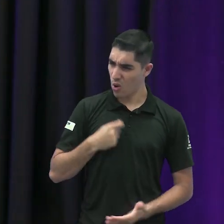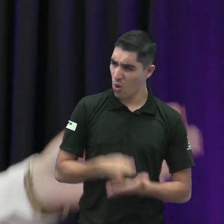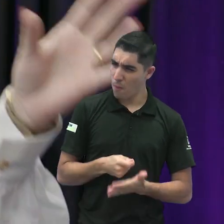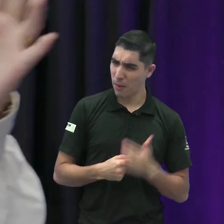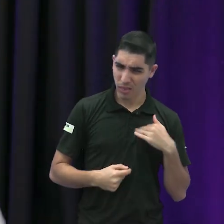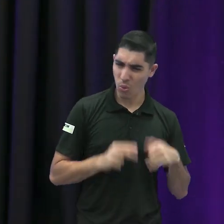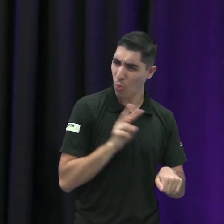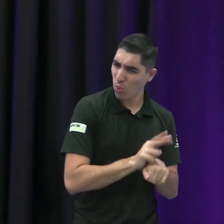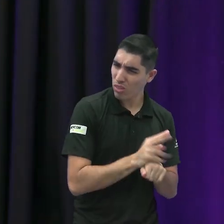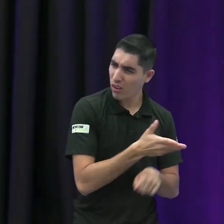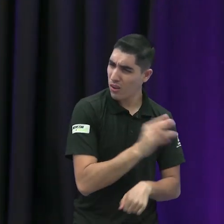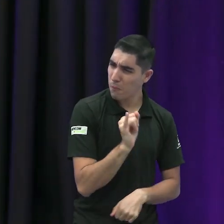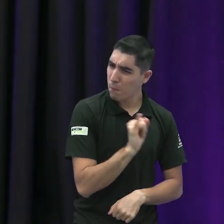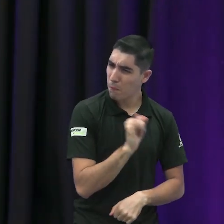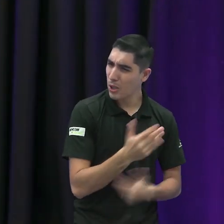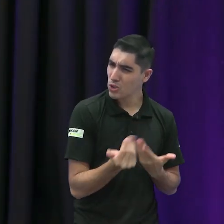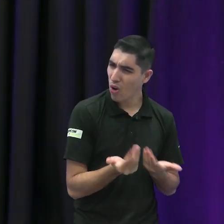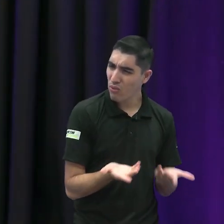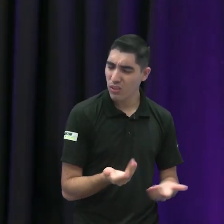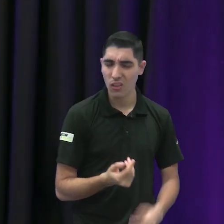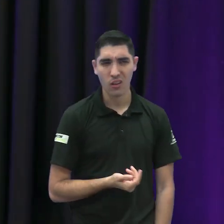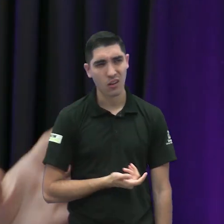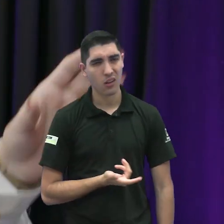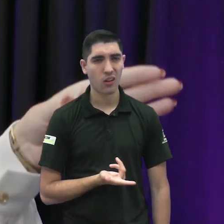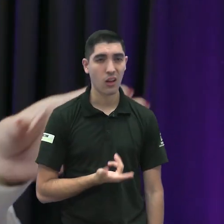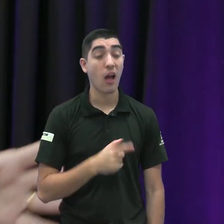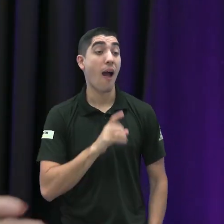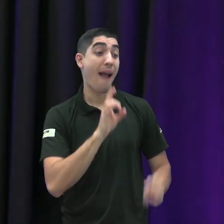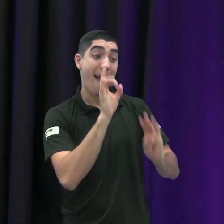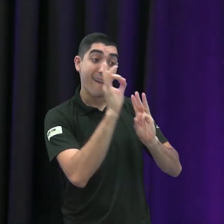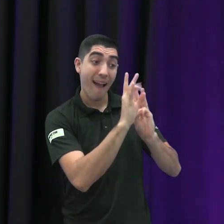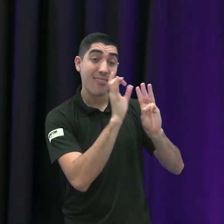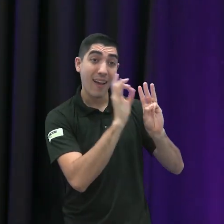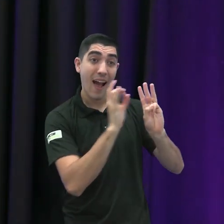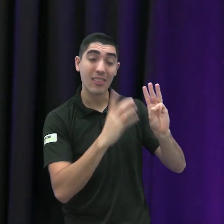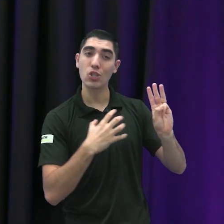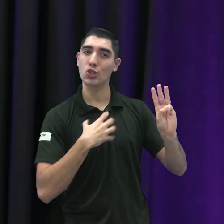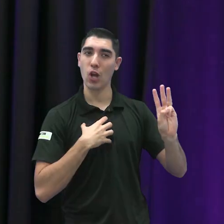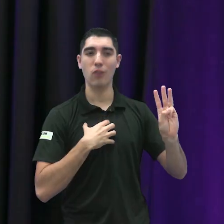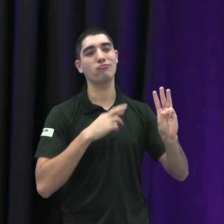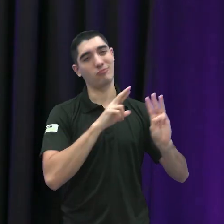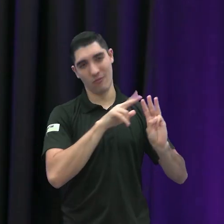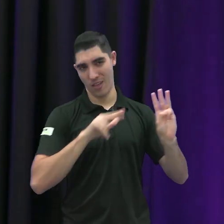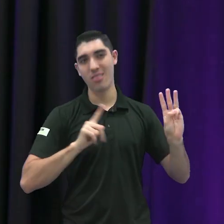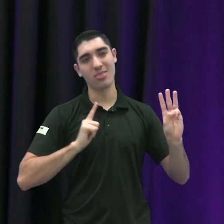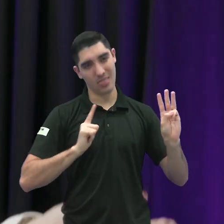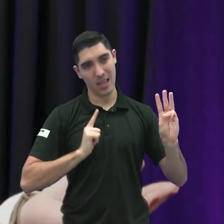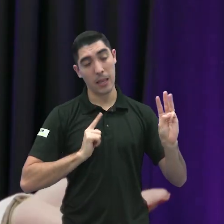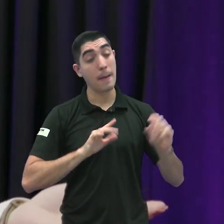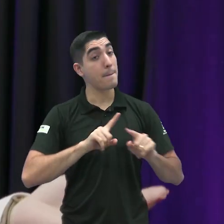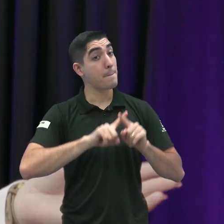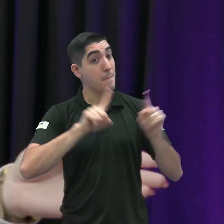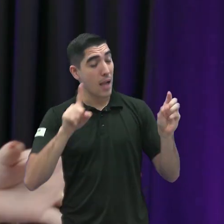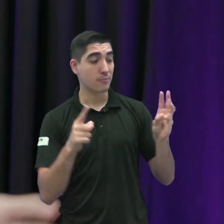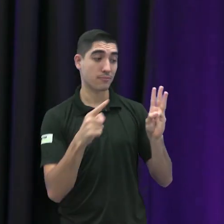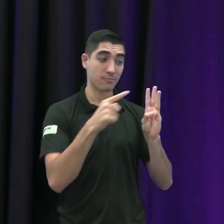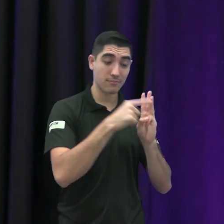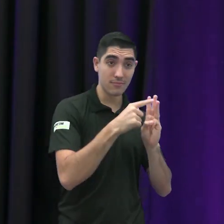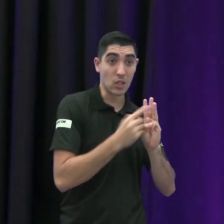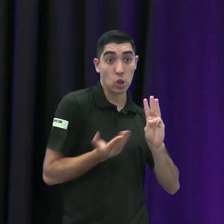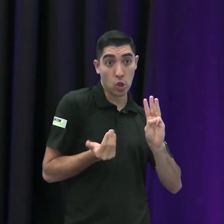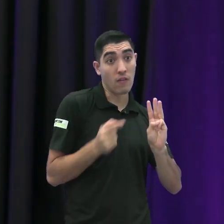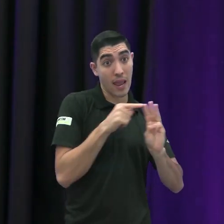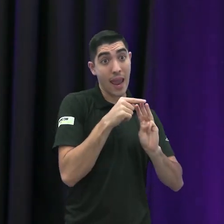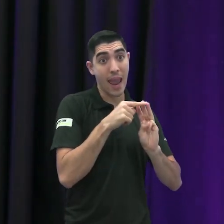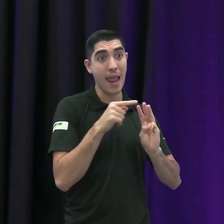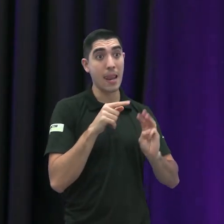de ter que olhar a irmã mais nova e todas essas situações. Então, cada um dos irmãos vão passar por alguma situação, porém, a caçula já